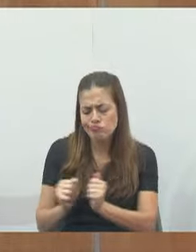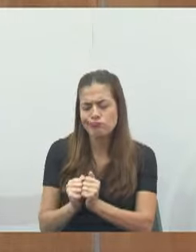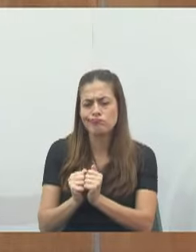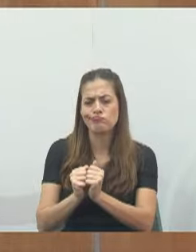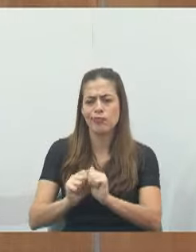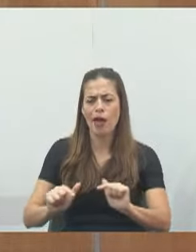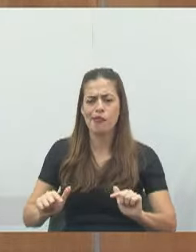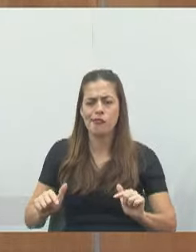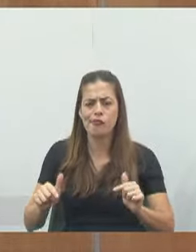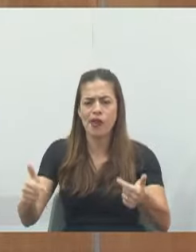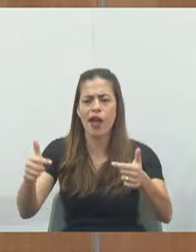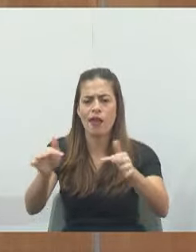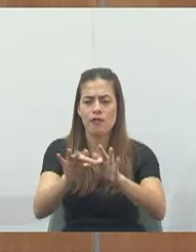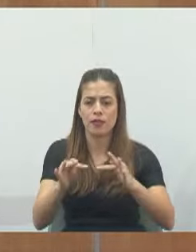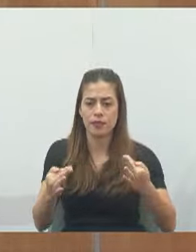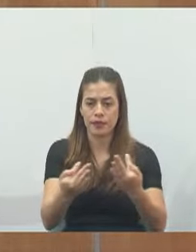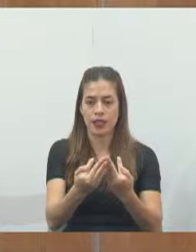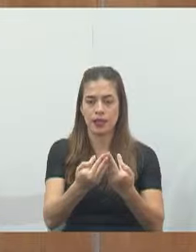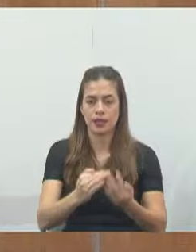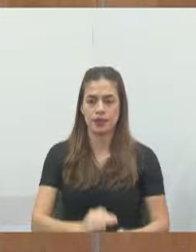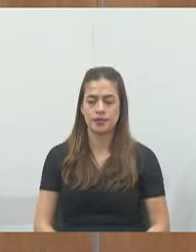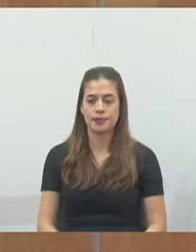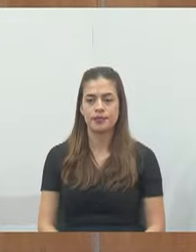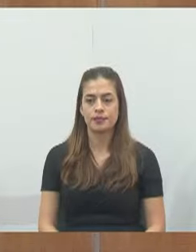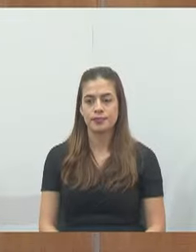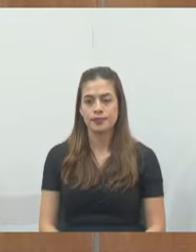da defesa da família.